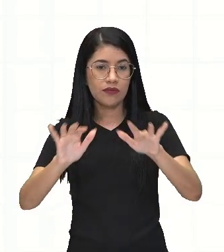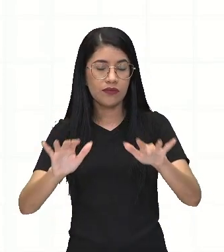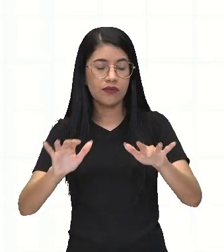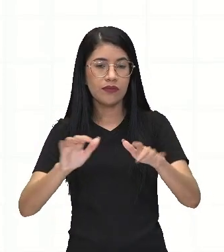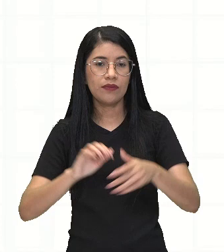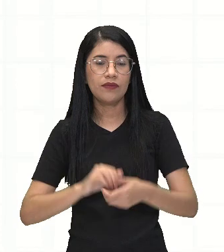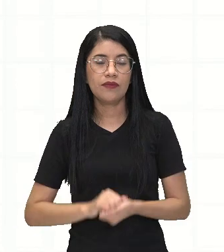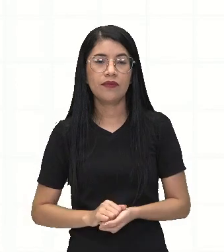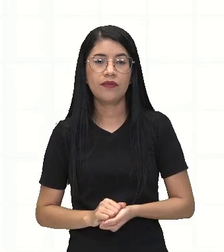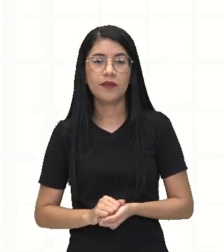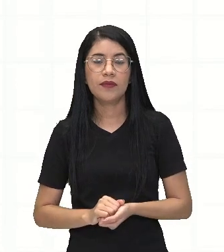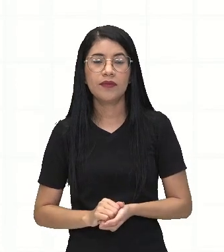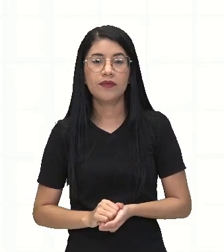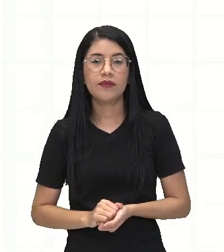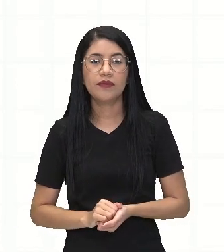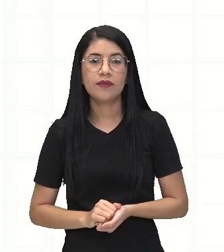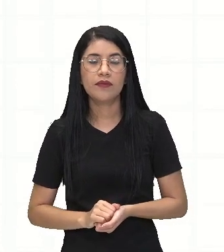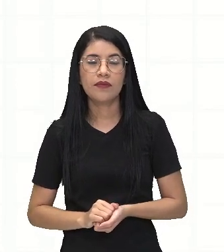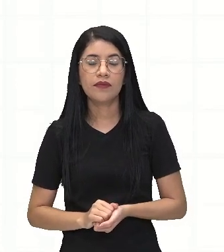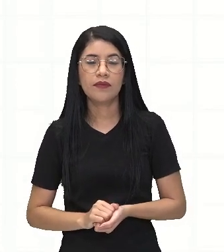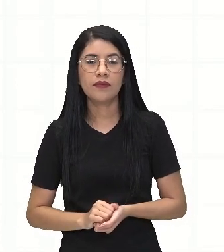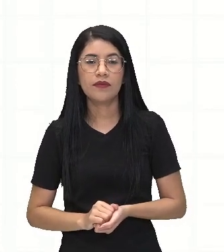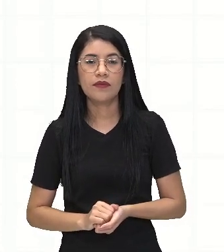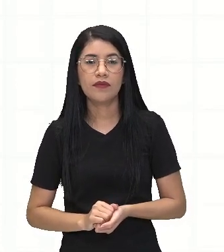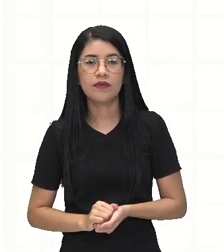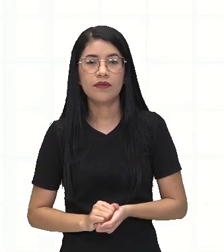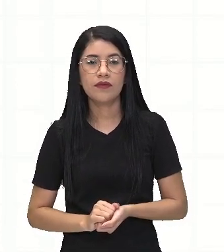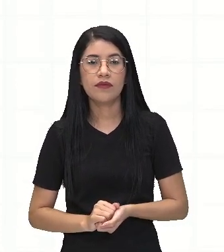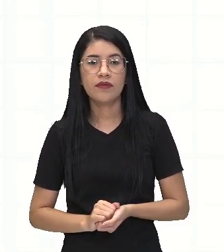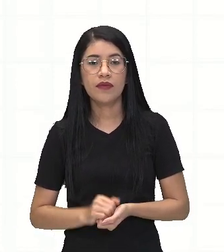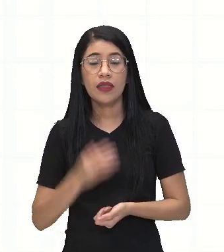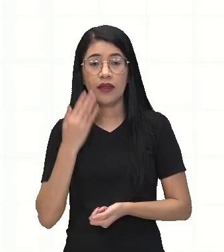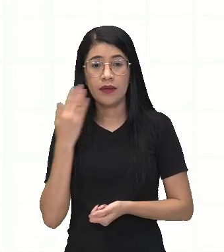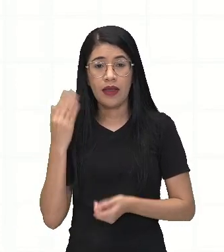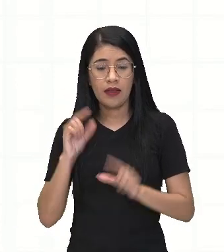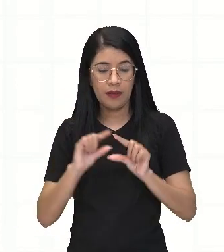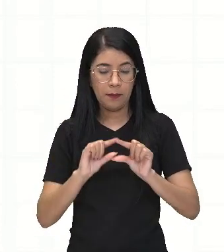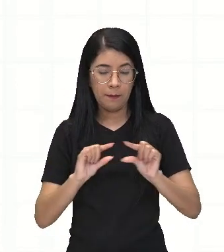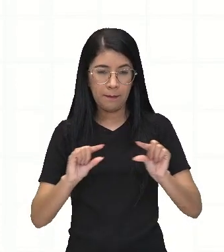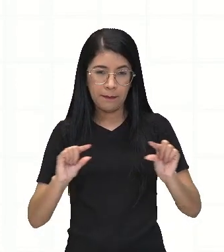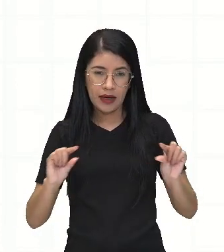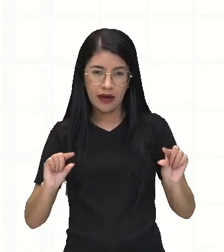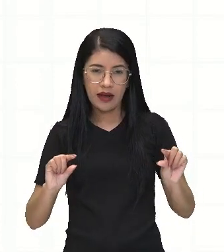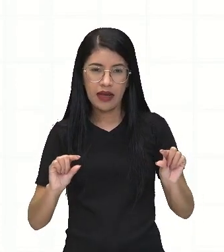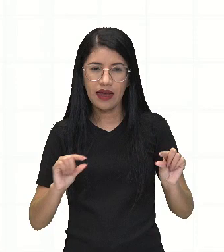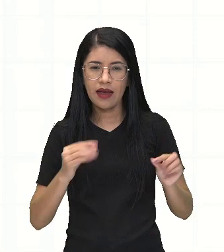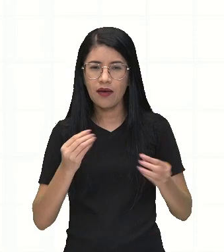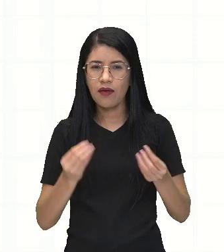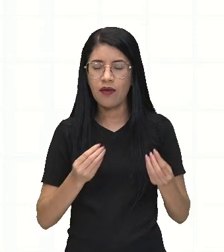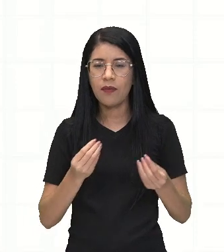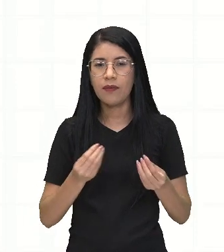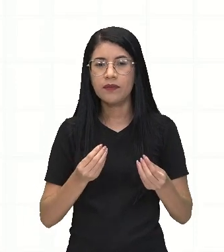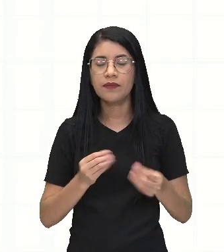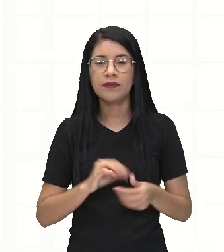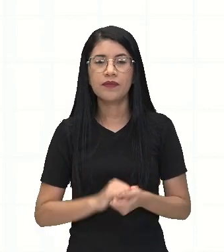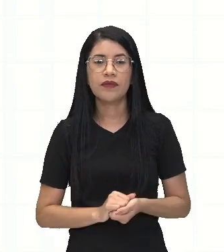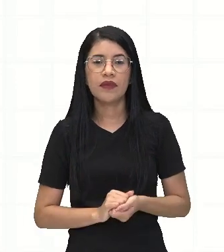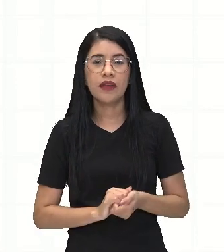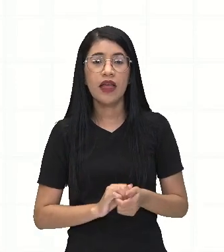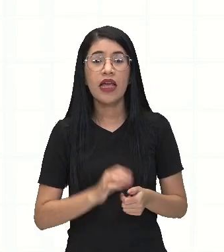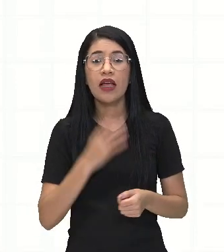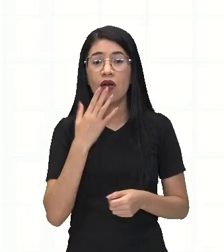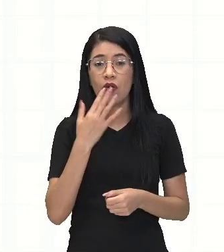podemos ver que nós já temos aqui embaixo, ó, uma classificação por cor